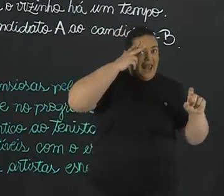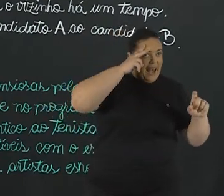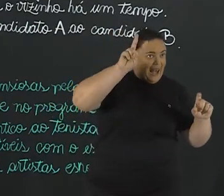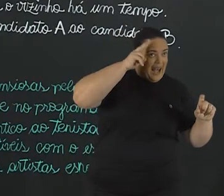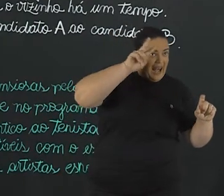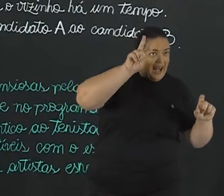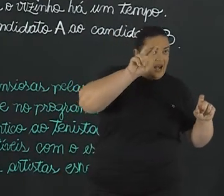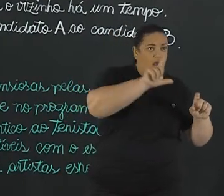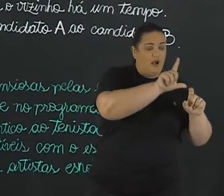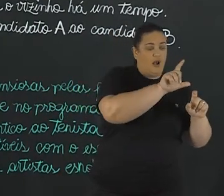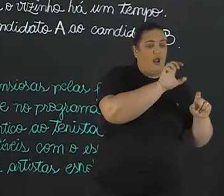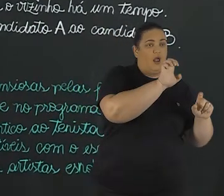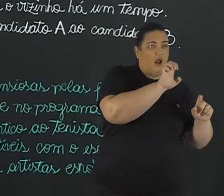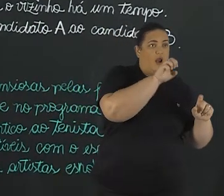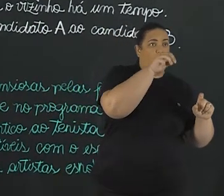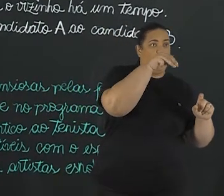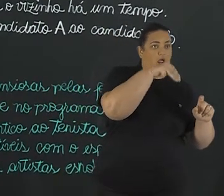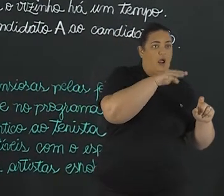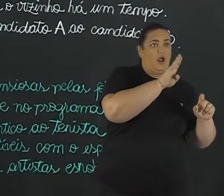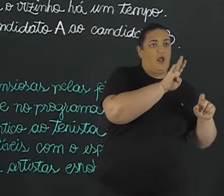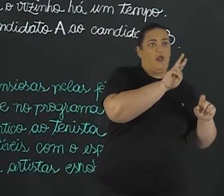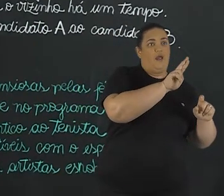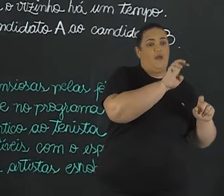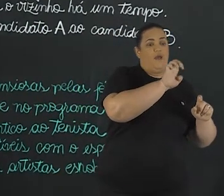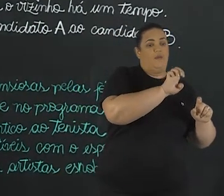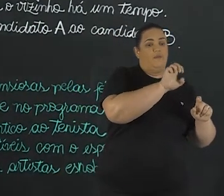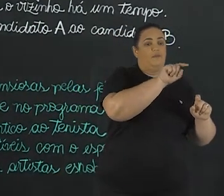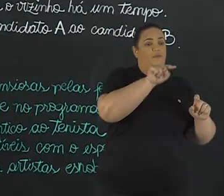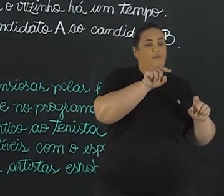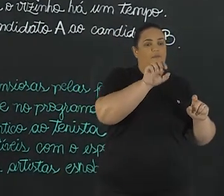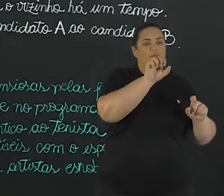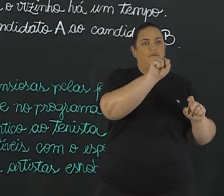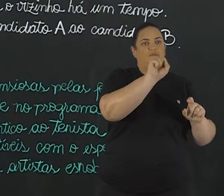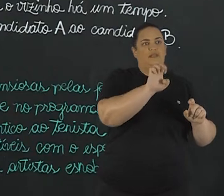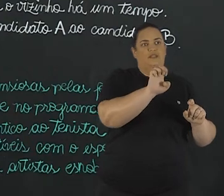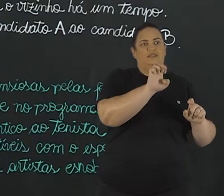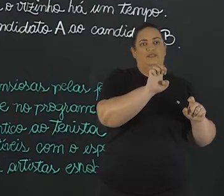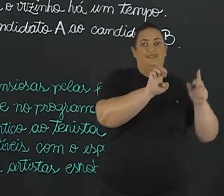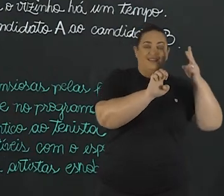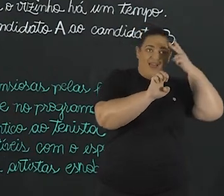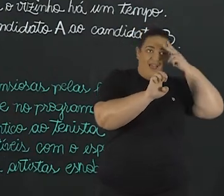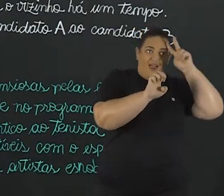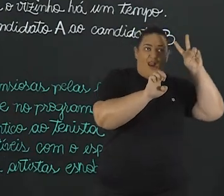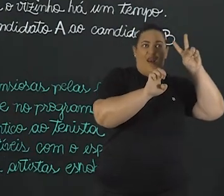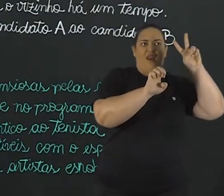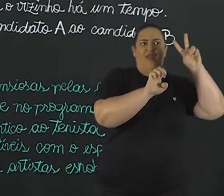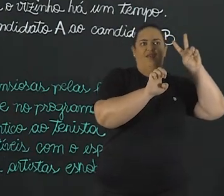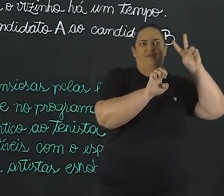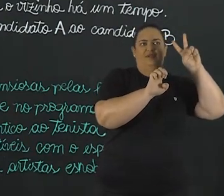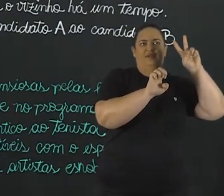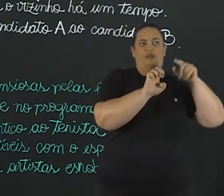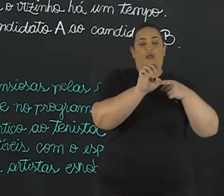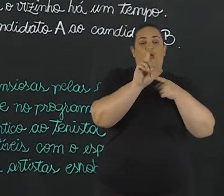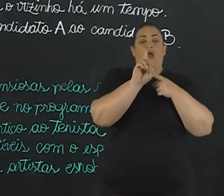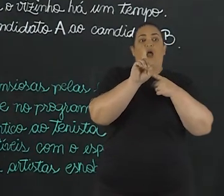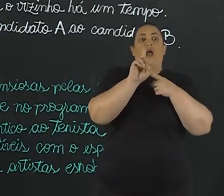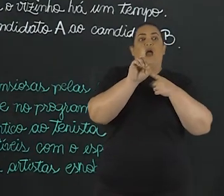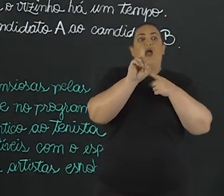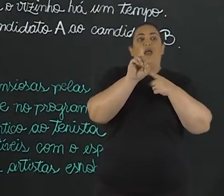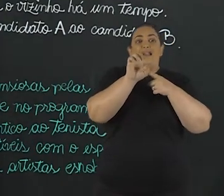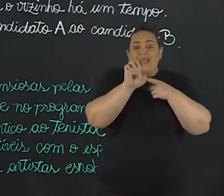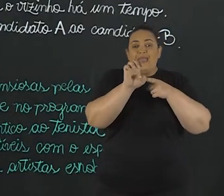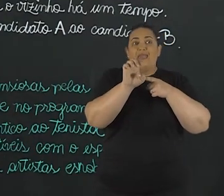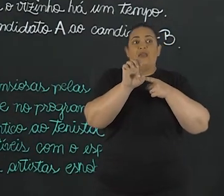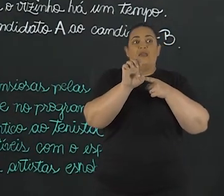Olha só, existem alguns verbos em português que a gente chama de verbos que precisam de preposição. Esses